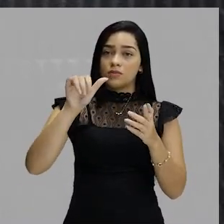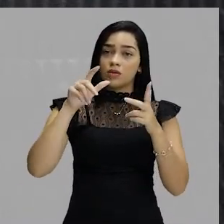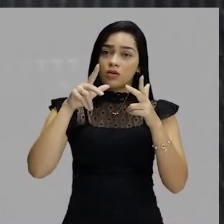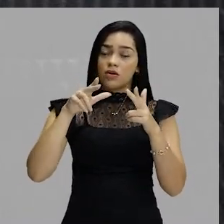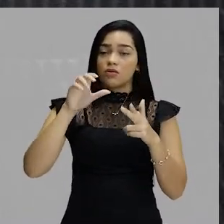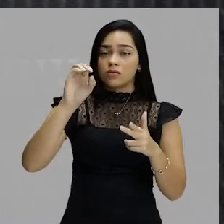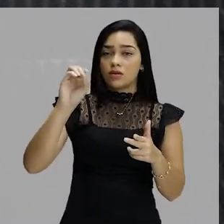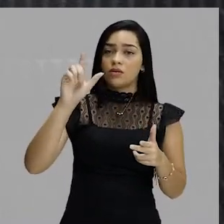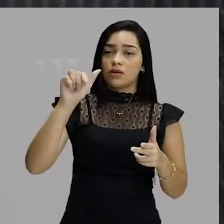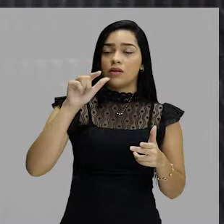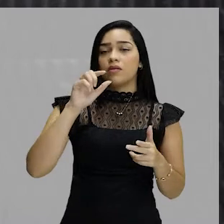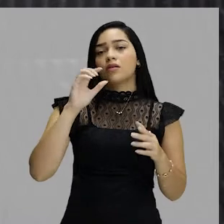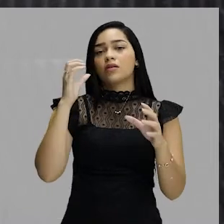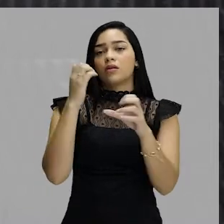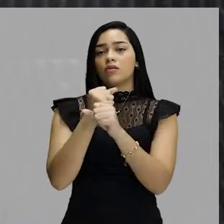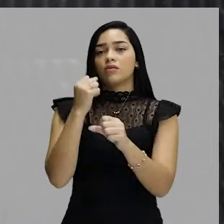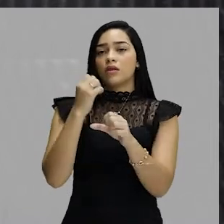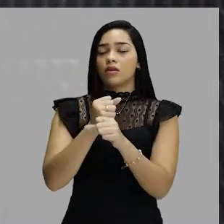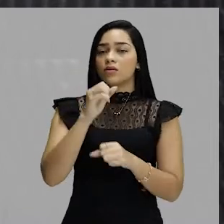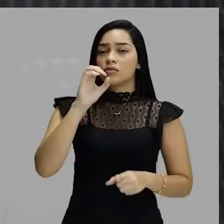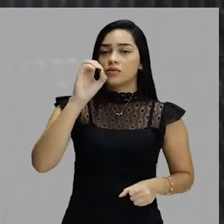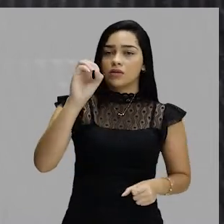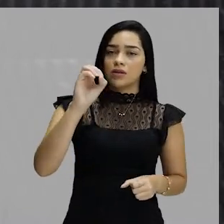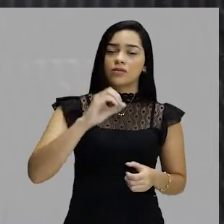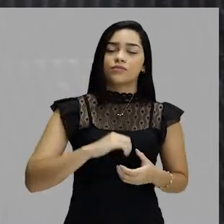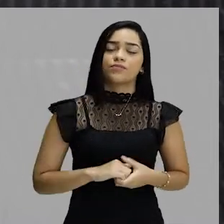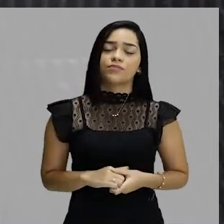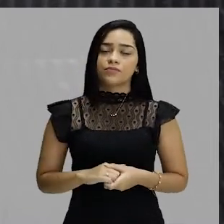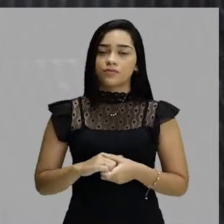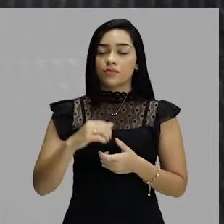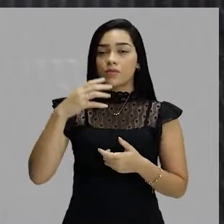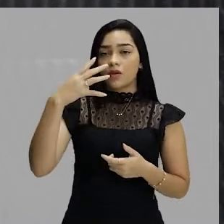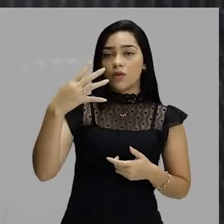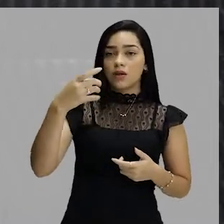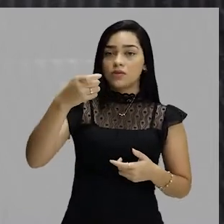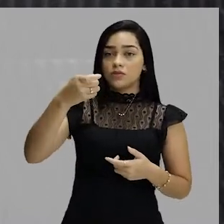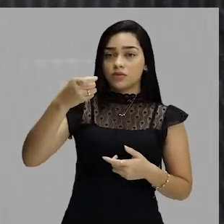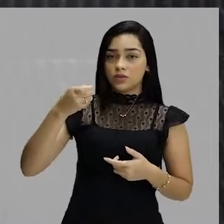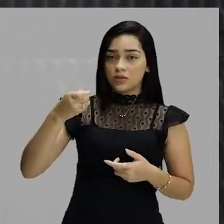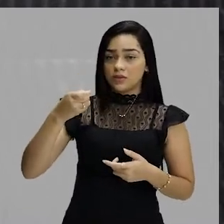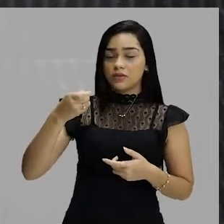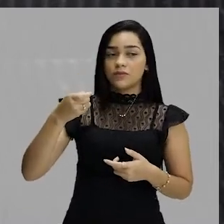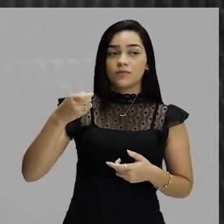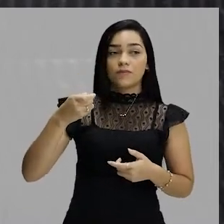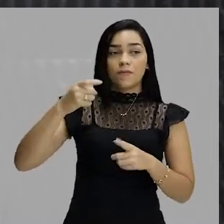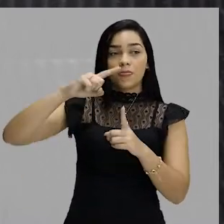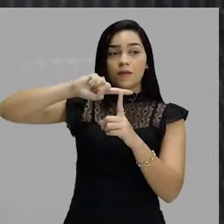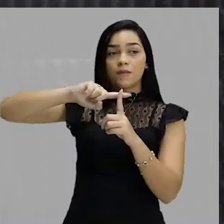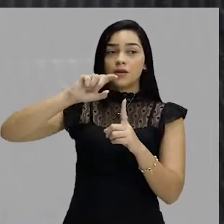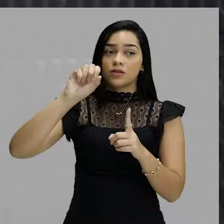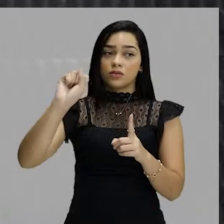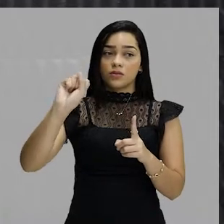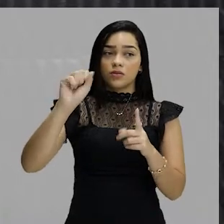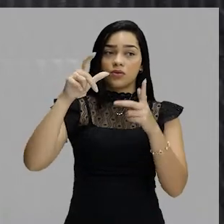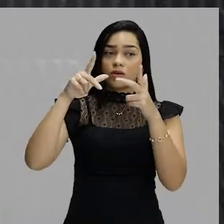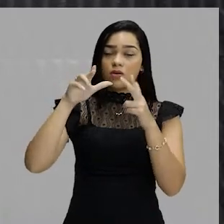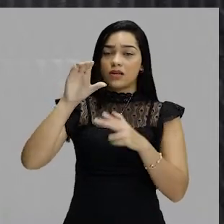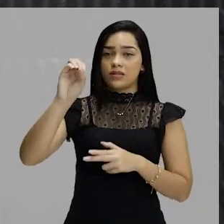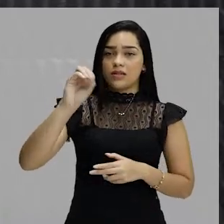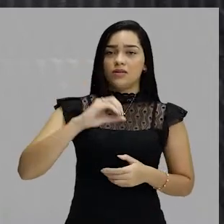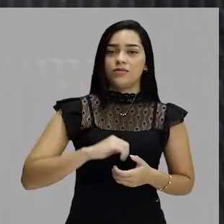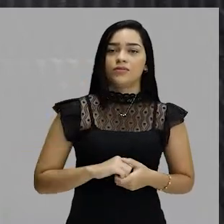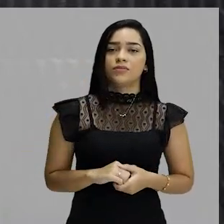tá? É uma maneira de você calcular o zero da função. Então, vamos lá, 4x mais 8 igual a